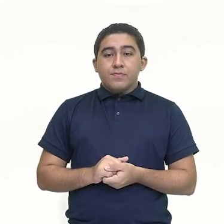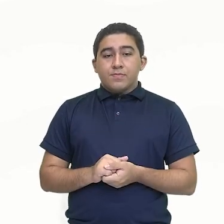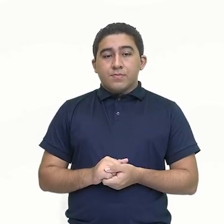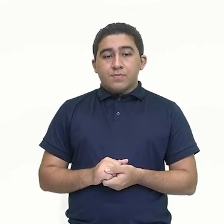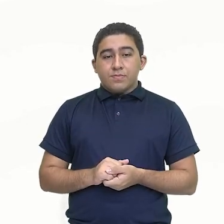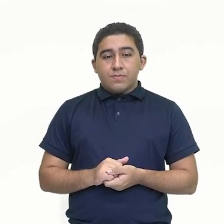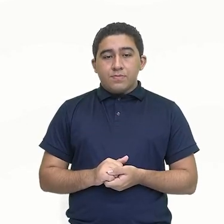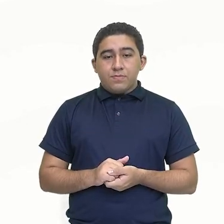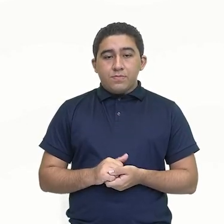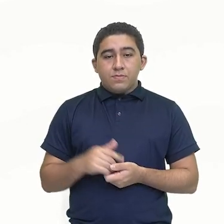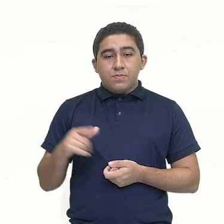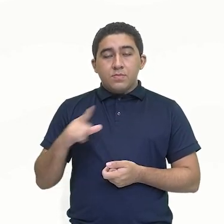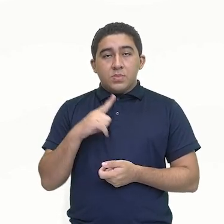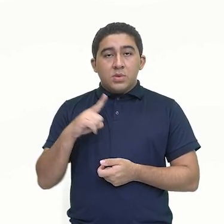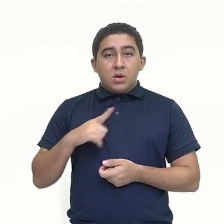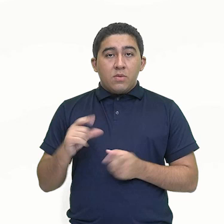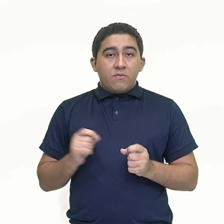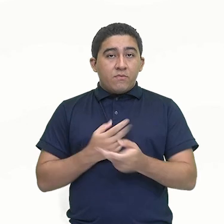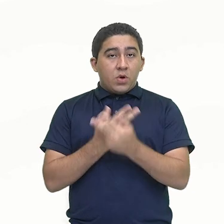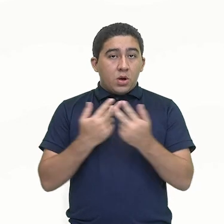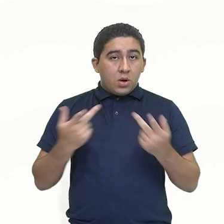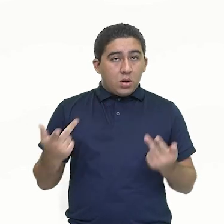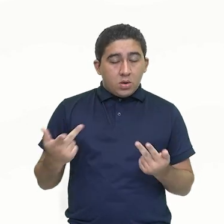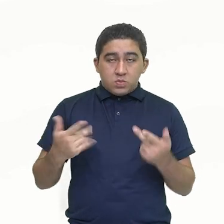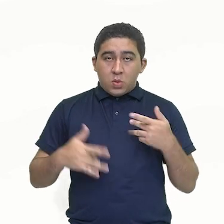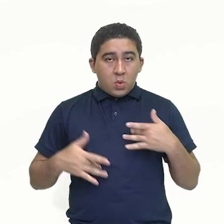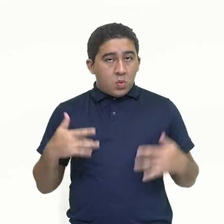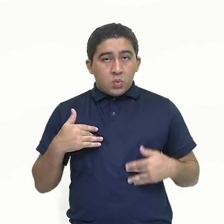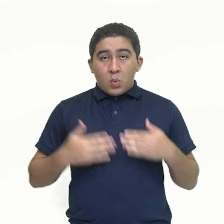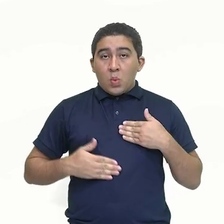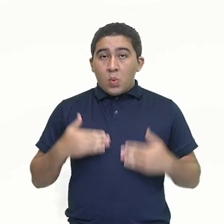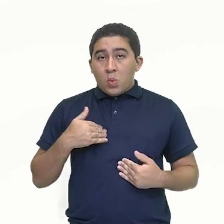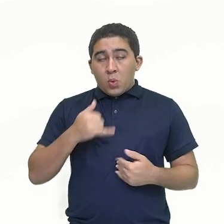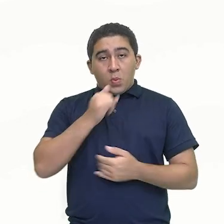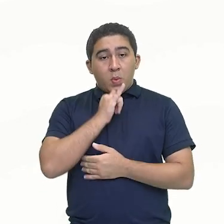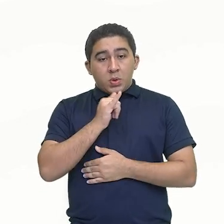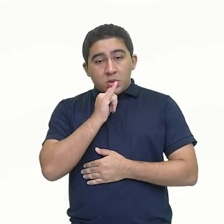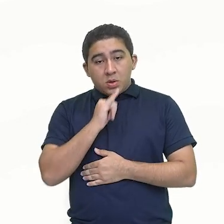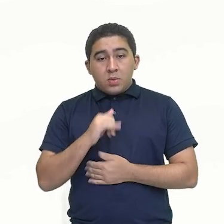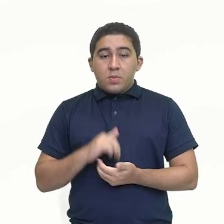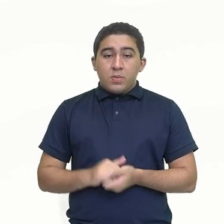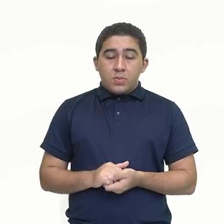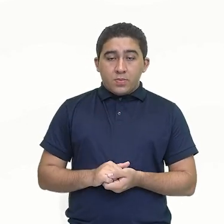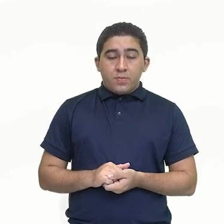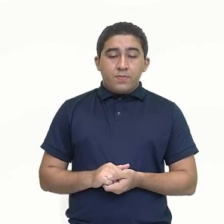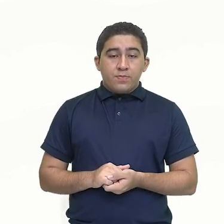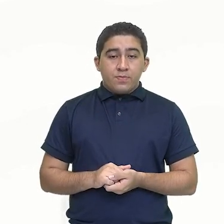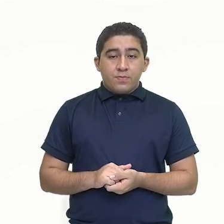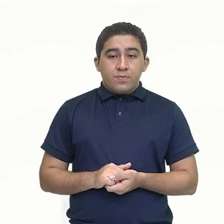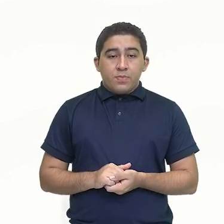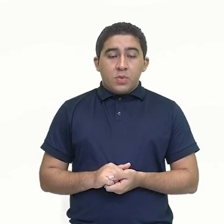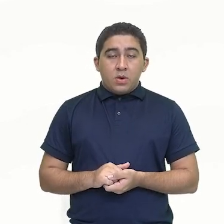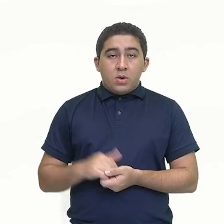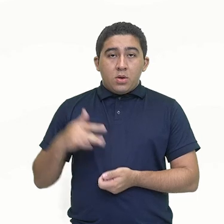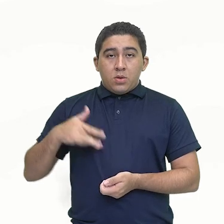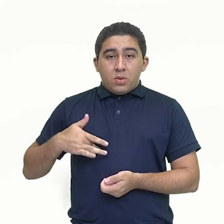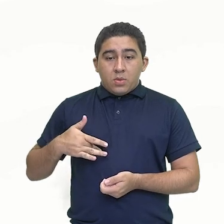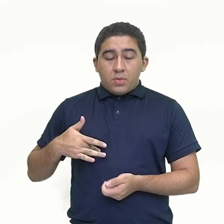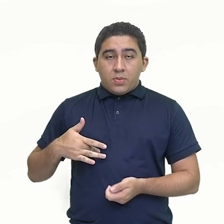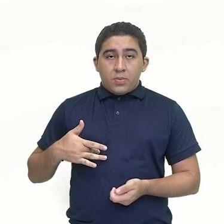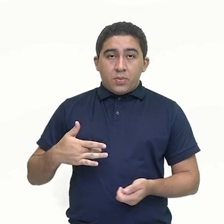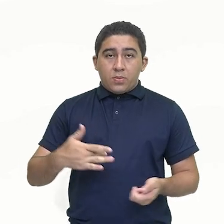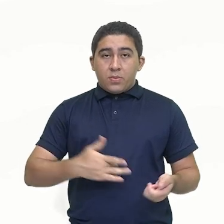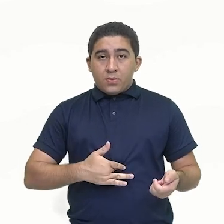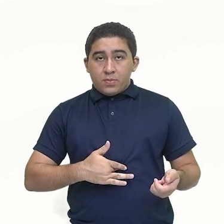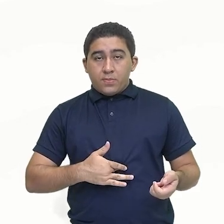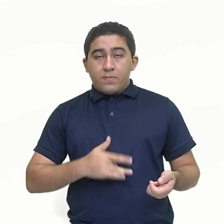temos ali vários órgãos no corpo, como o timo, como o baço, que todos eles